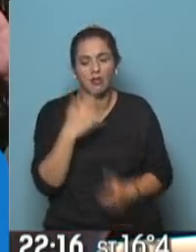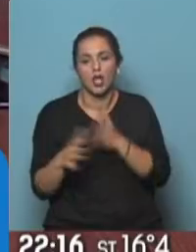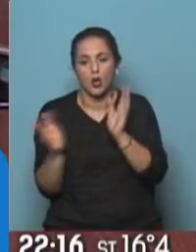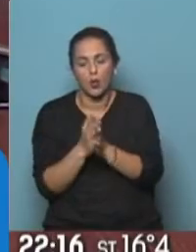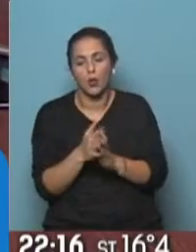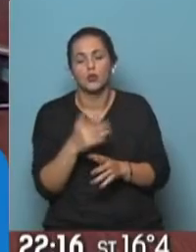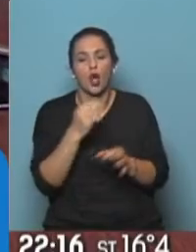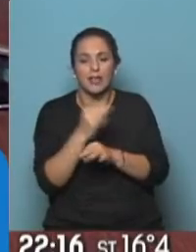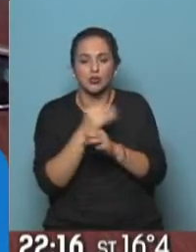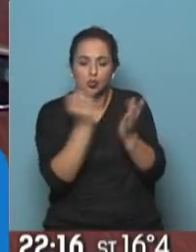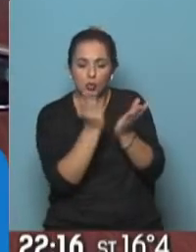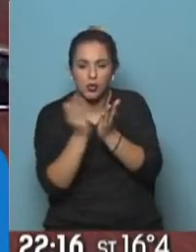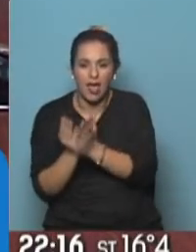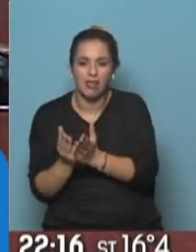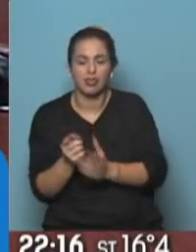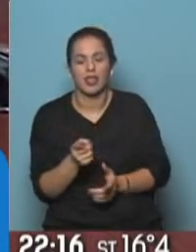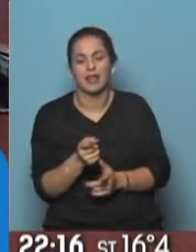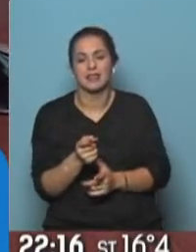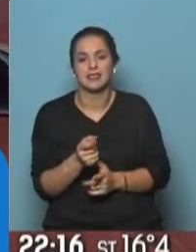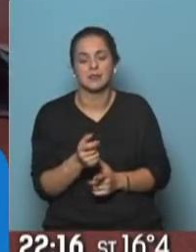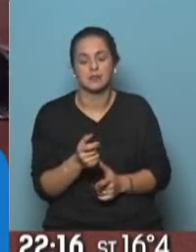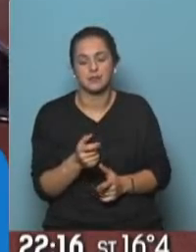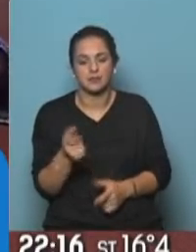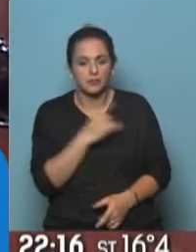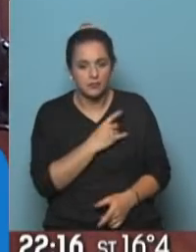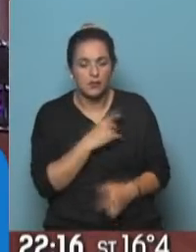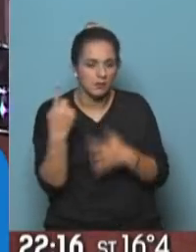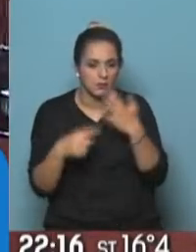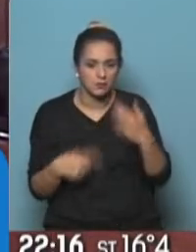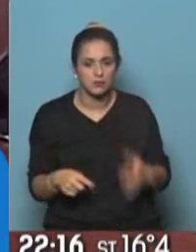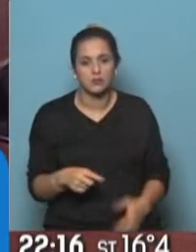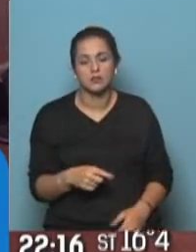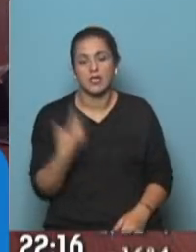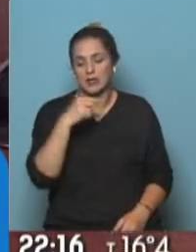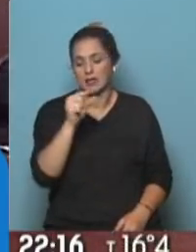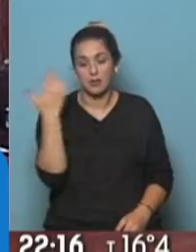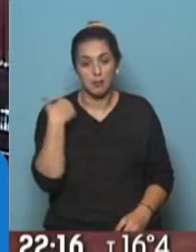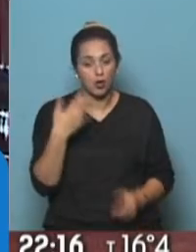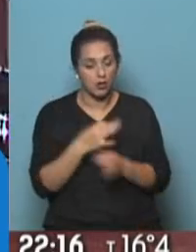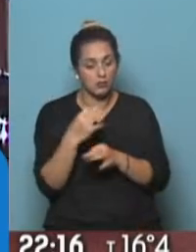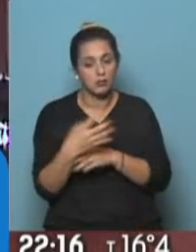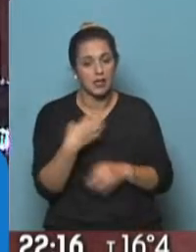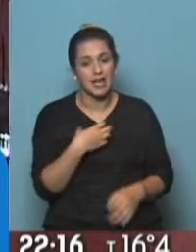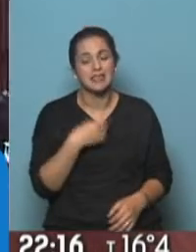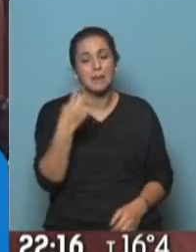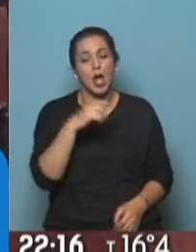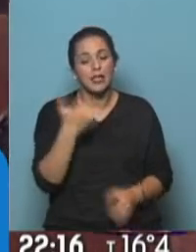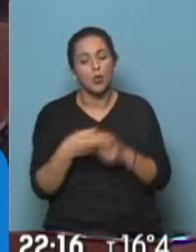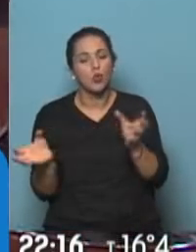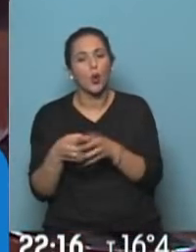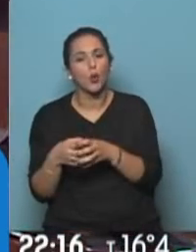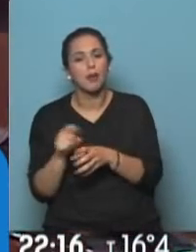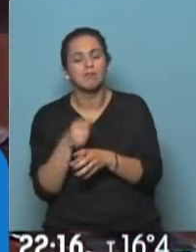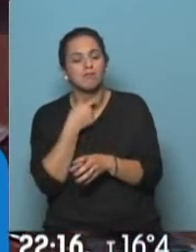aos estudantes, a nível acadêmico. De hecho, estava dando classe até há poucos dias. Mas há um setor que não lo quer.